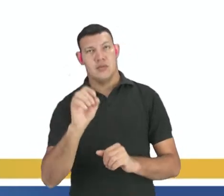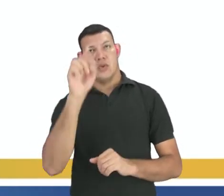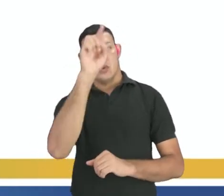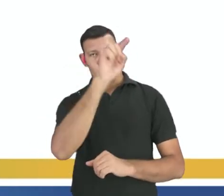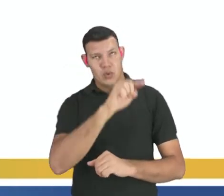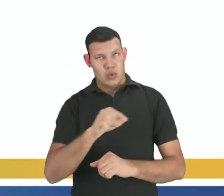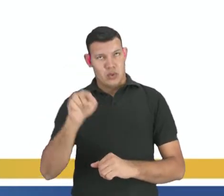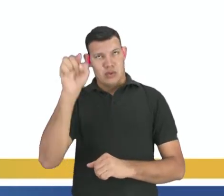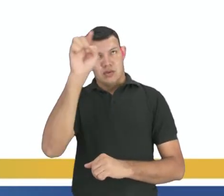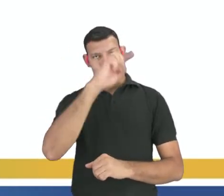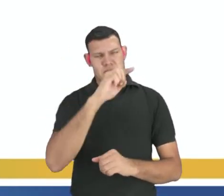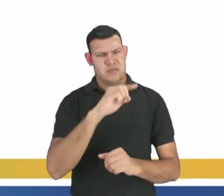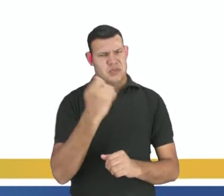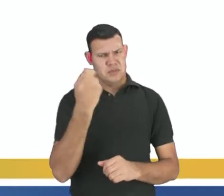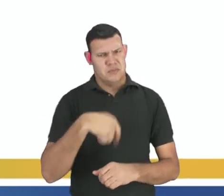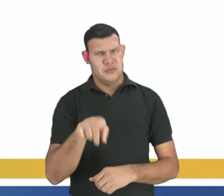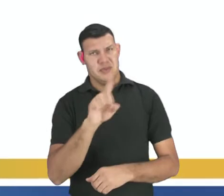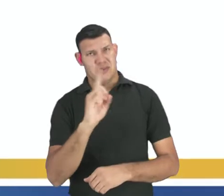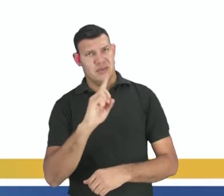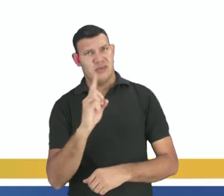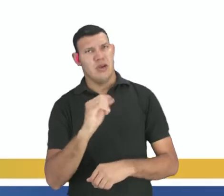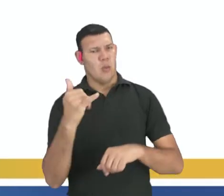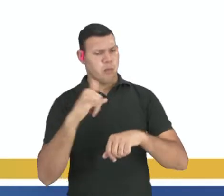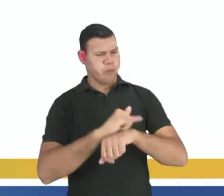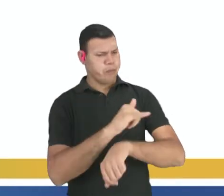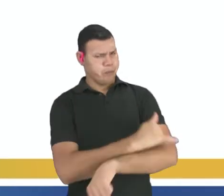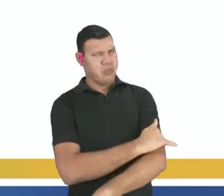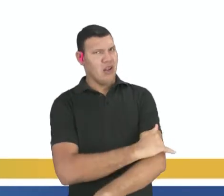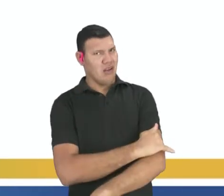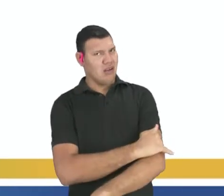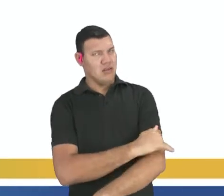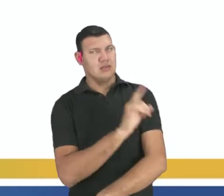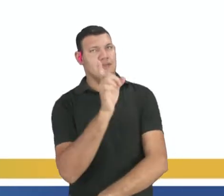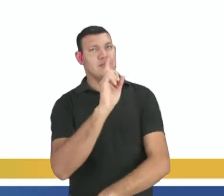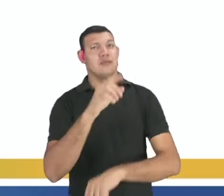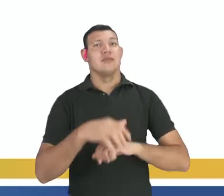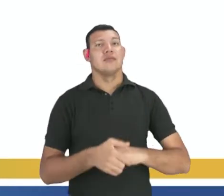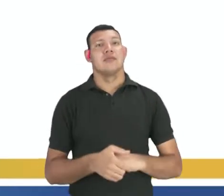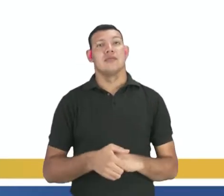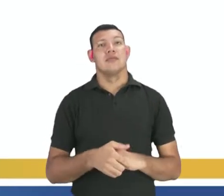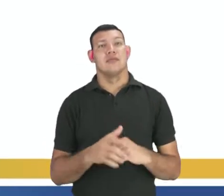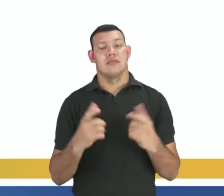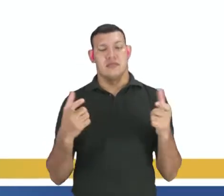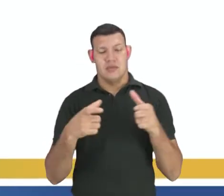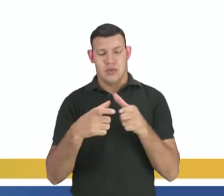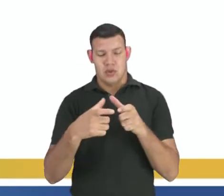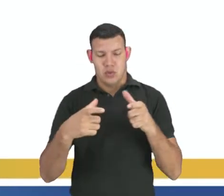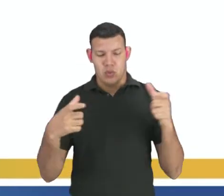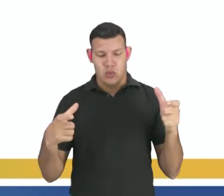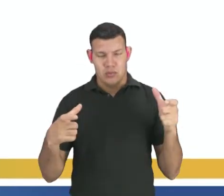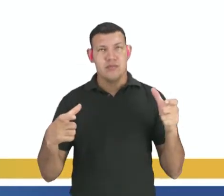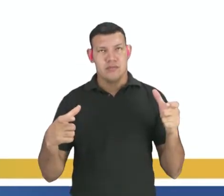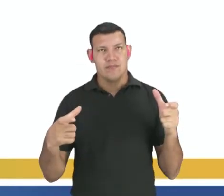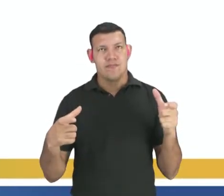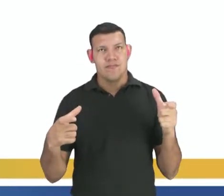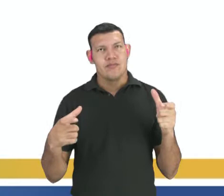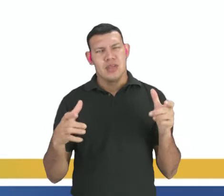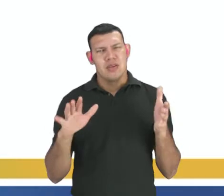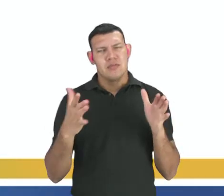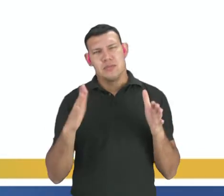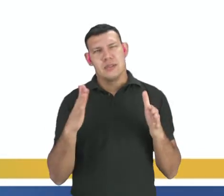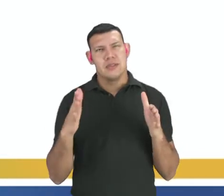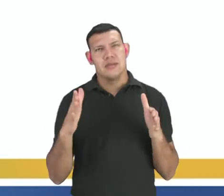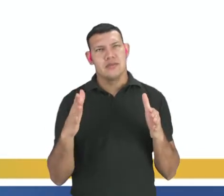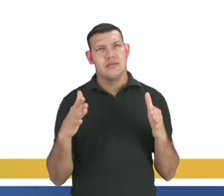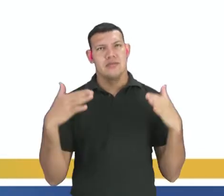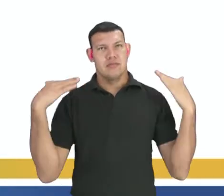mas isso não necessariamente significa percentual de gordura elevado. A cintura geralmente é mais larga, mais ou menos na mesma